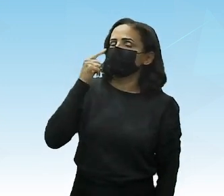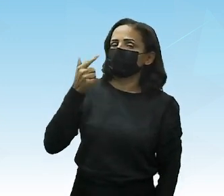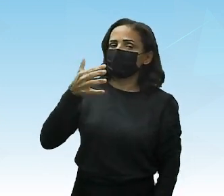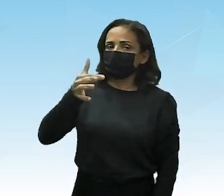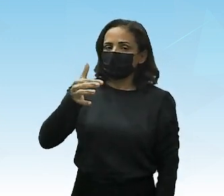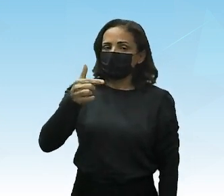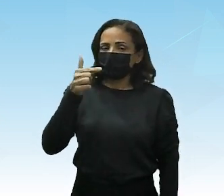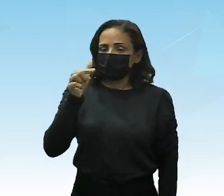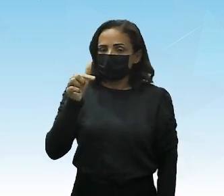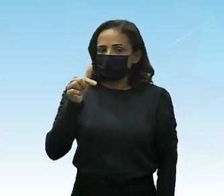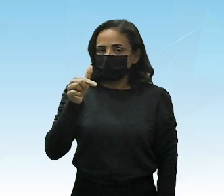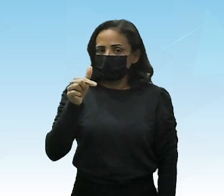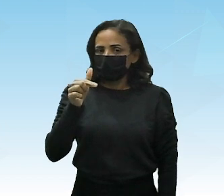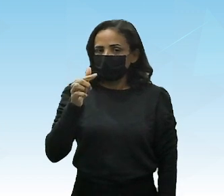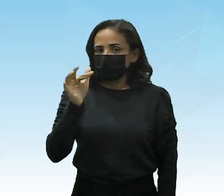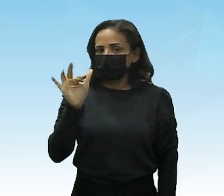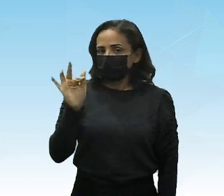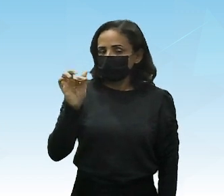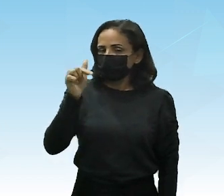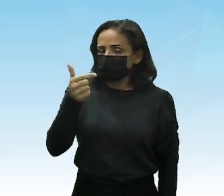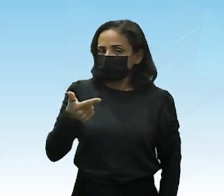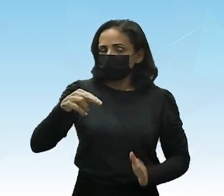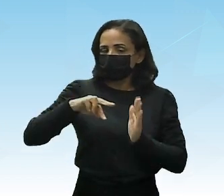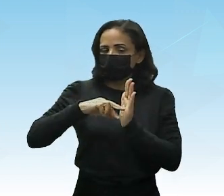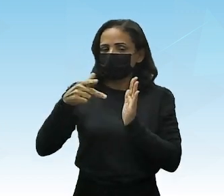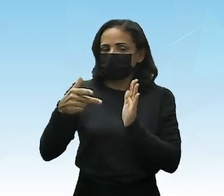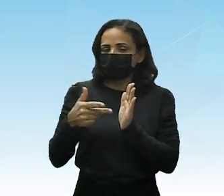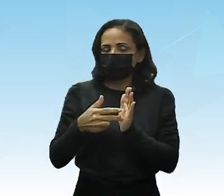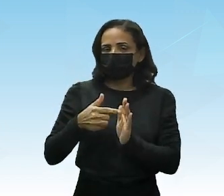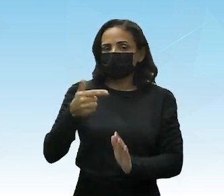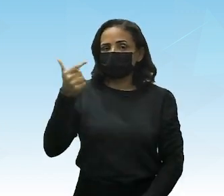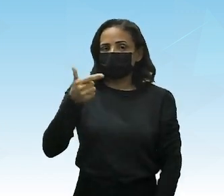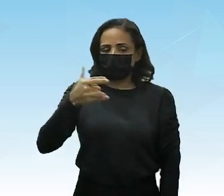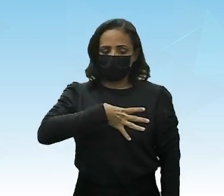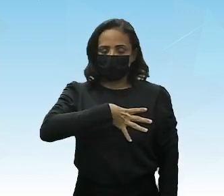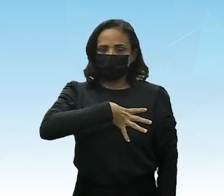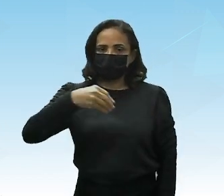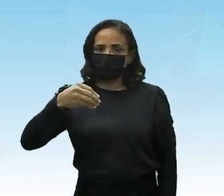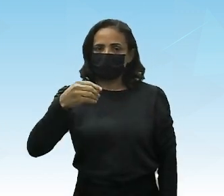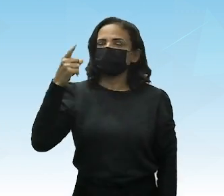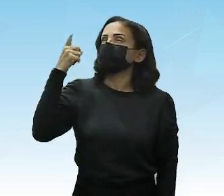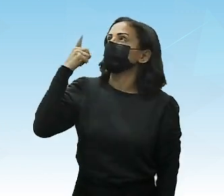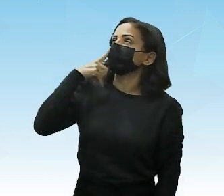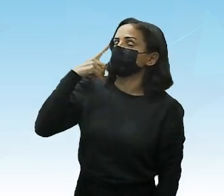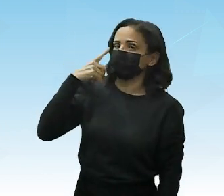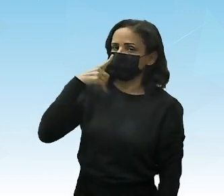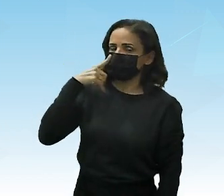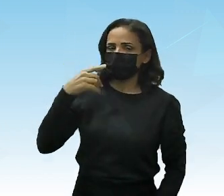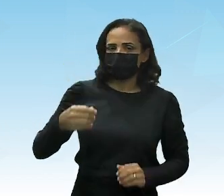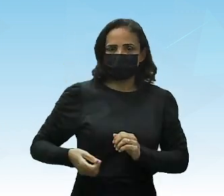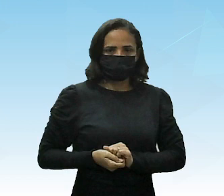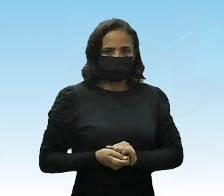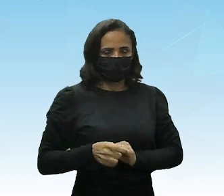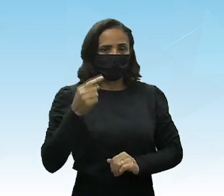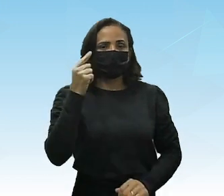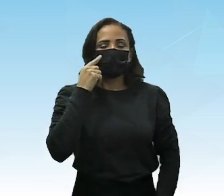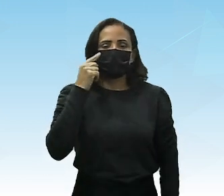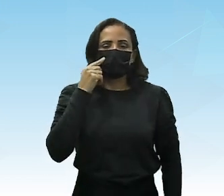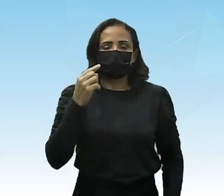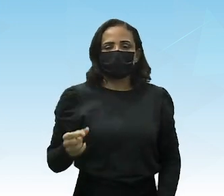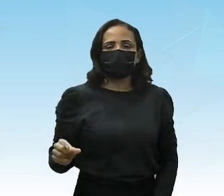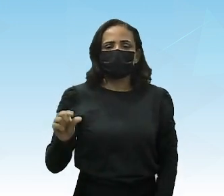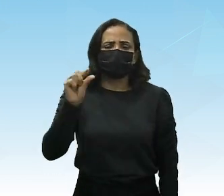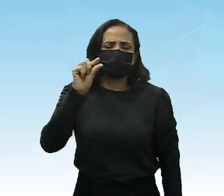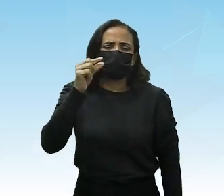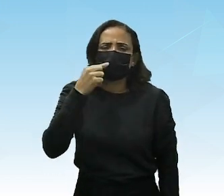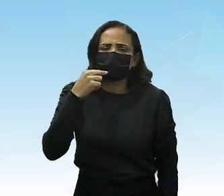primeiro filho positivo dela. Na hora do parto do F2, um pouquinho do sangue desse filho, que é o que está no